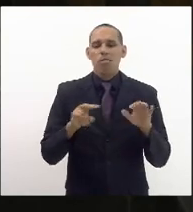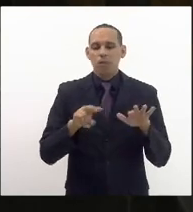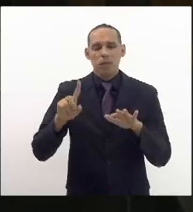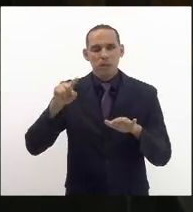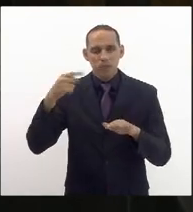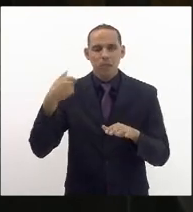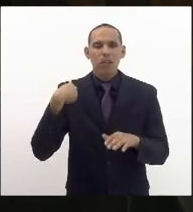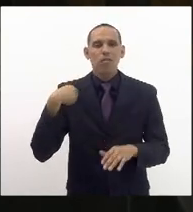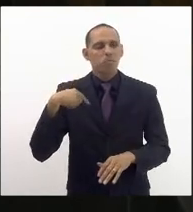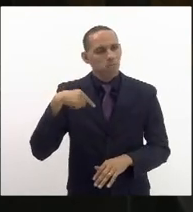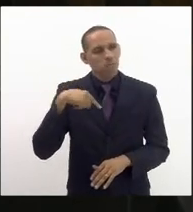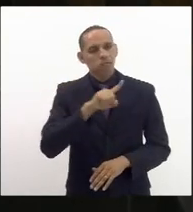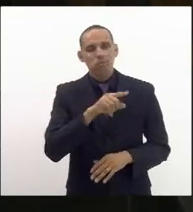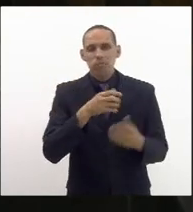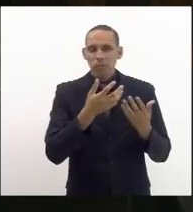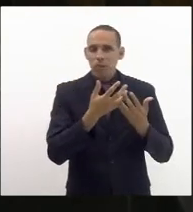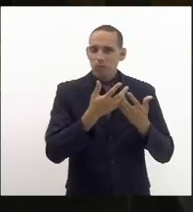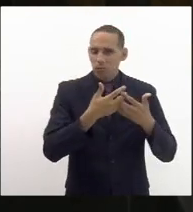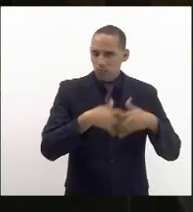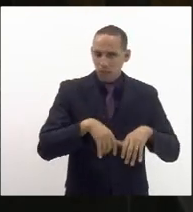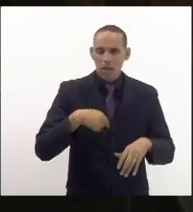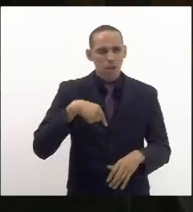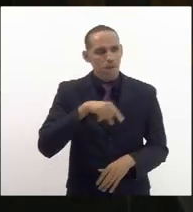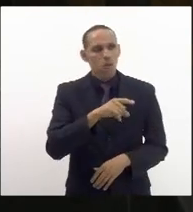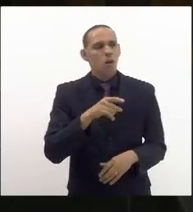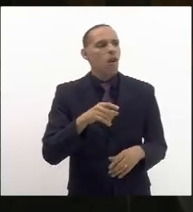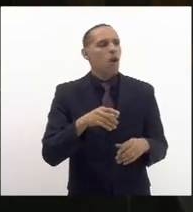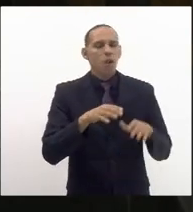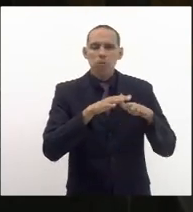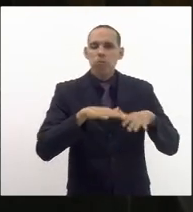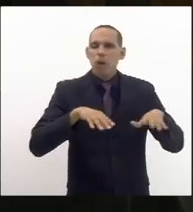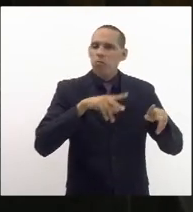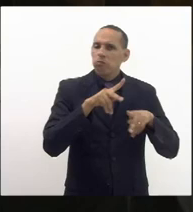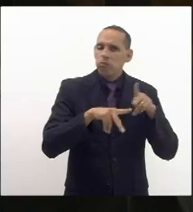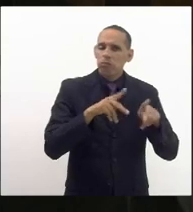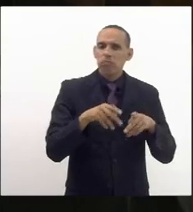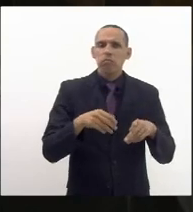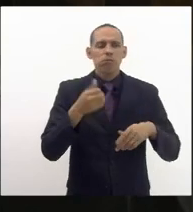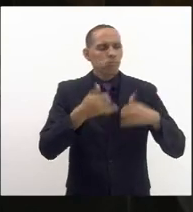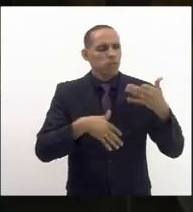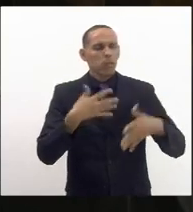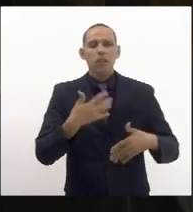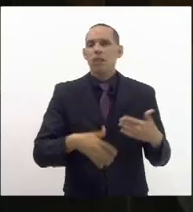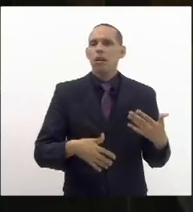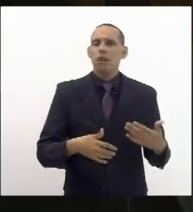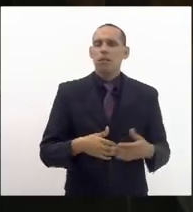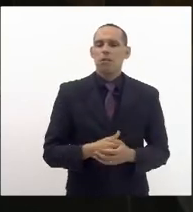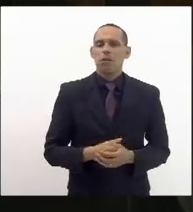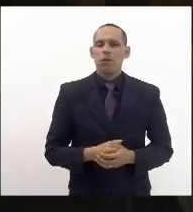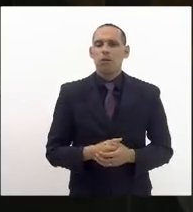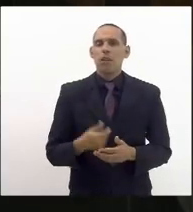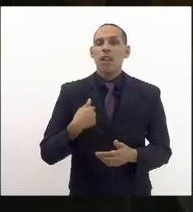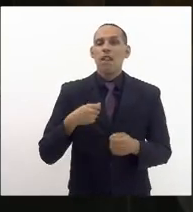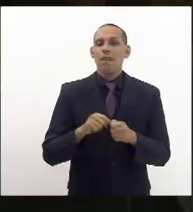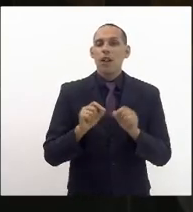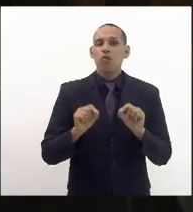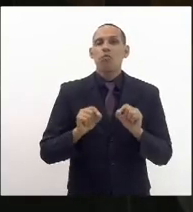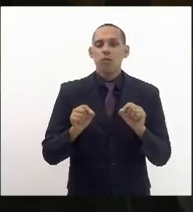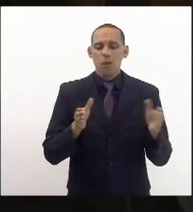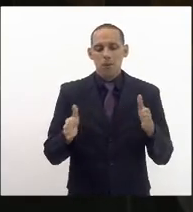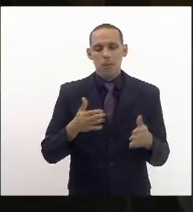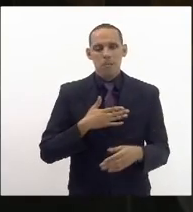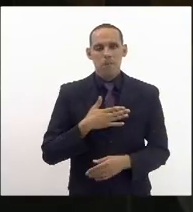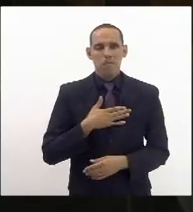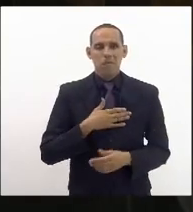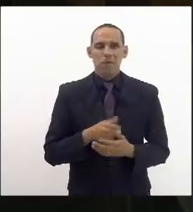eu estarei aí em Petrópolis, me dirijo ao povo de Petrópolis e dou uma satisfação do que venho fazendo através do meu mandato.